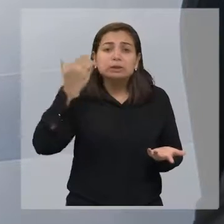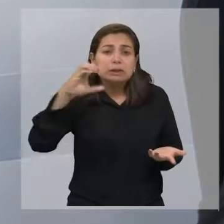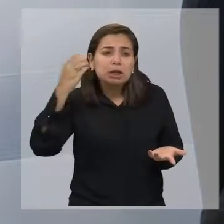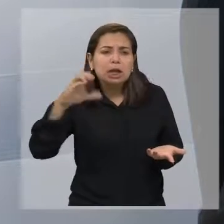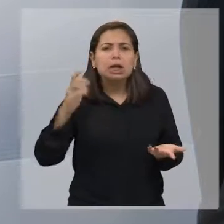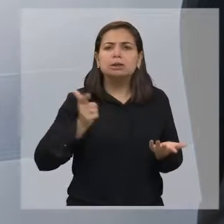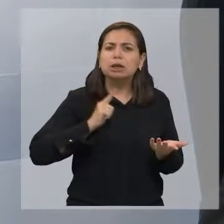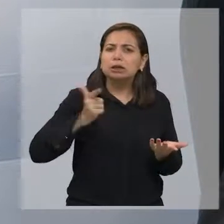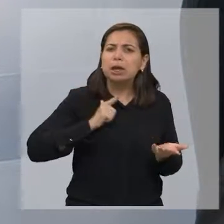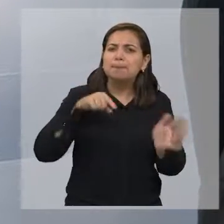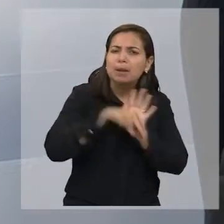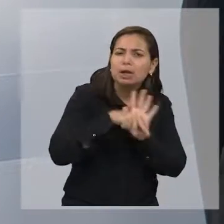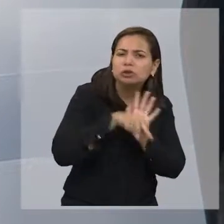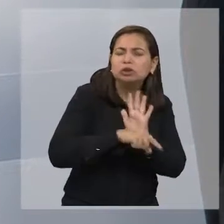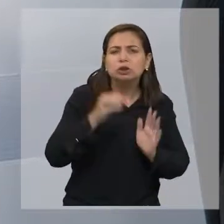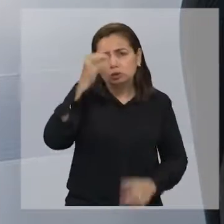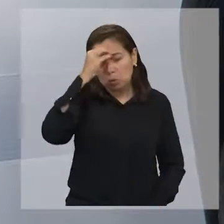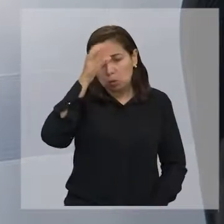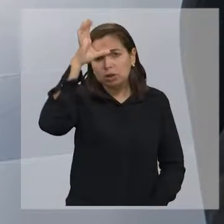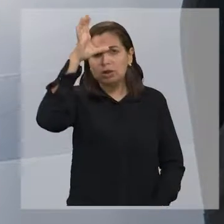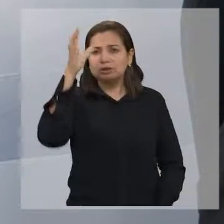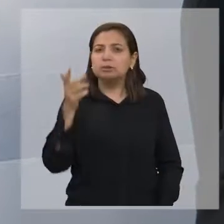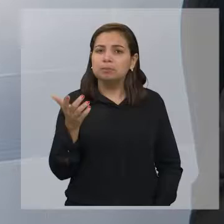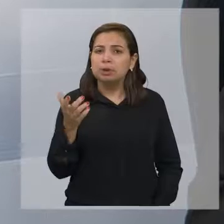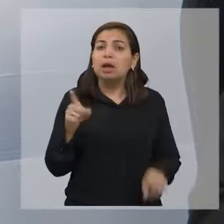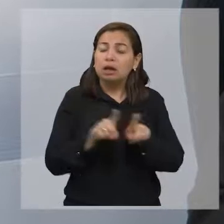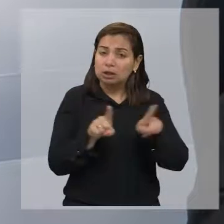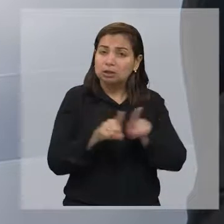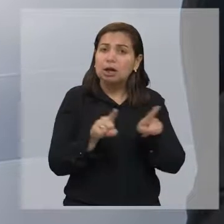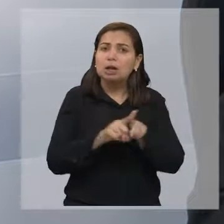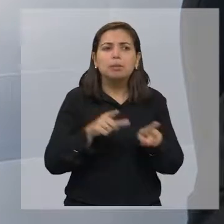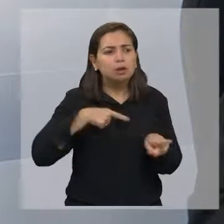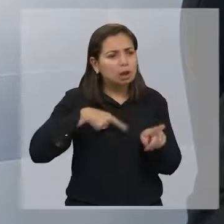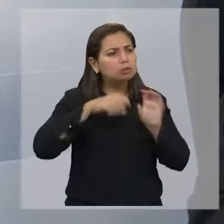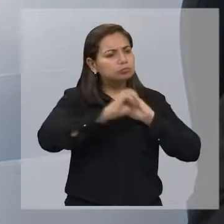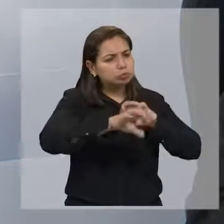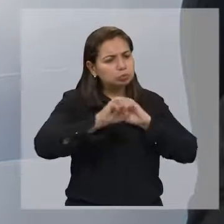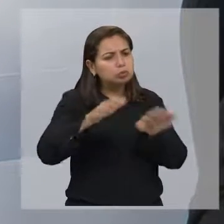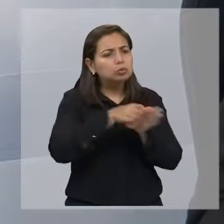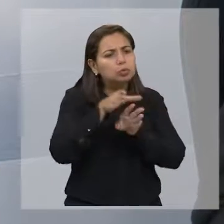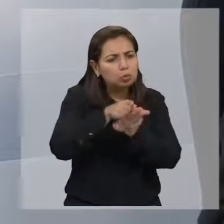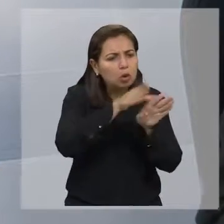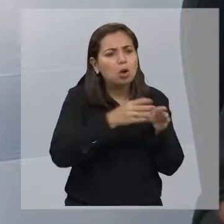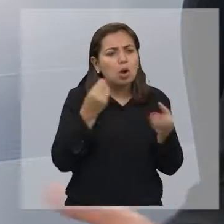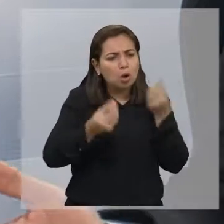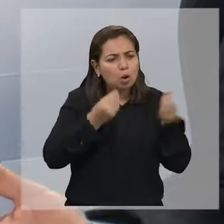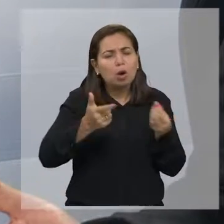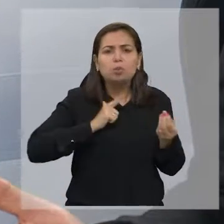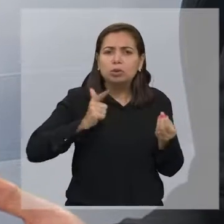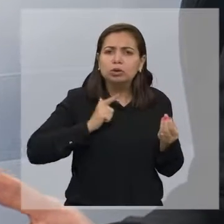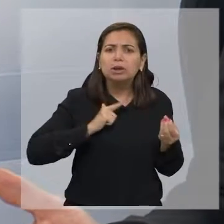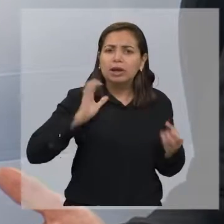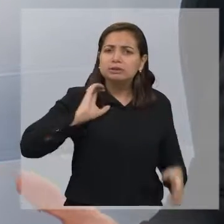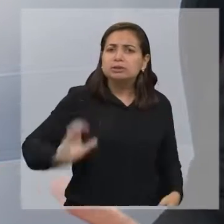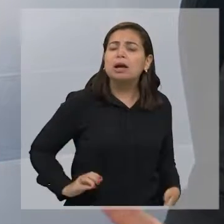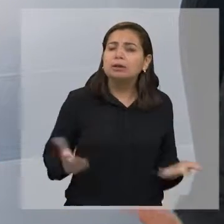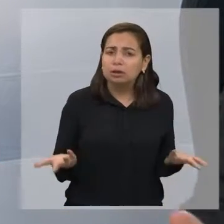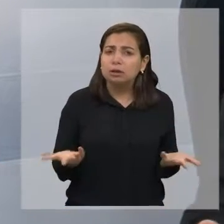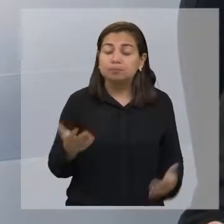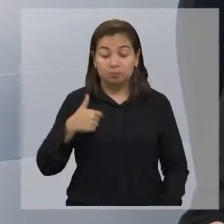de pesquisa, de conhecimento, mas também de uma formação humanística, de uma formação de dignidade cidadã. Sou professor de